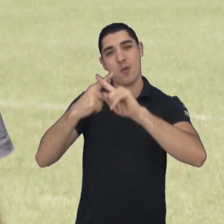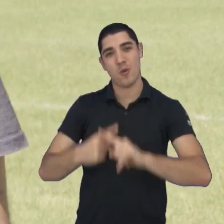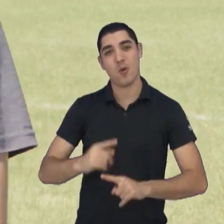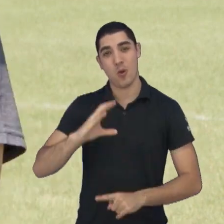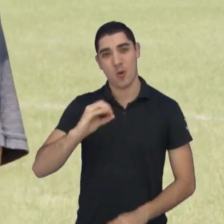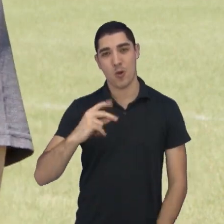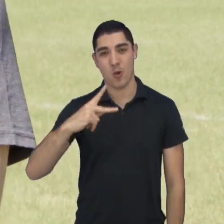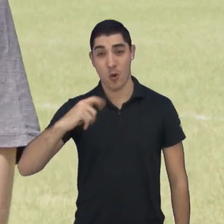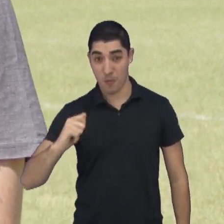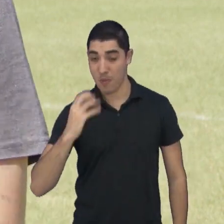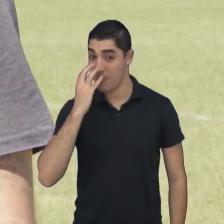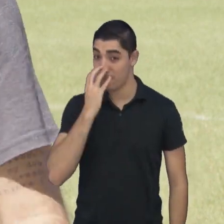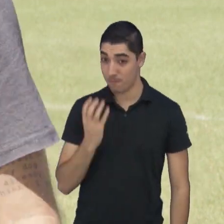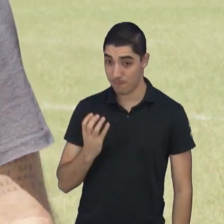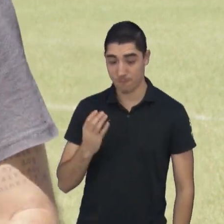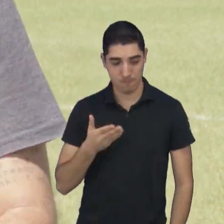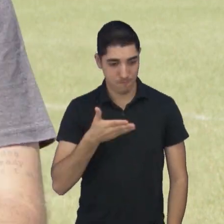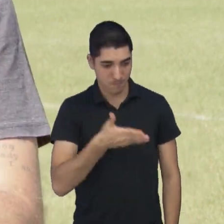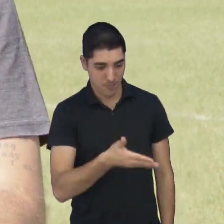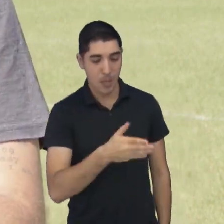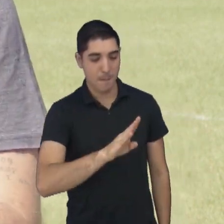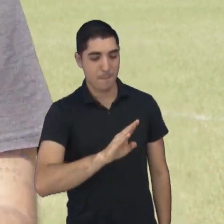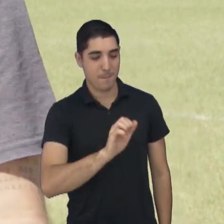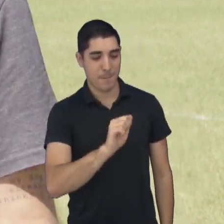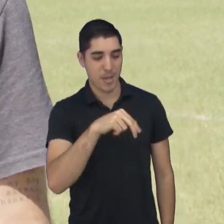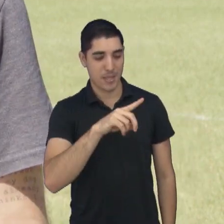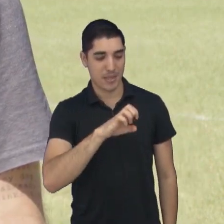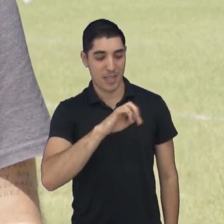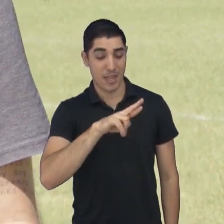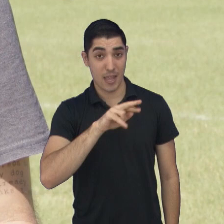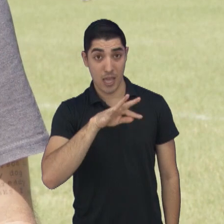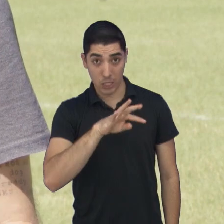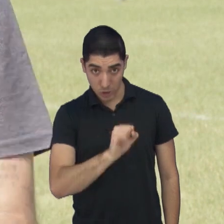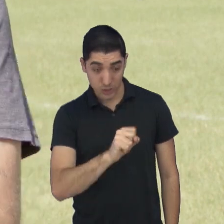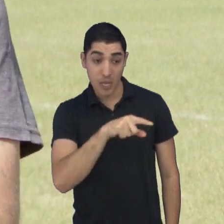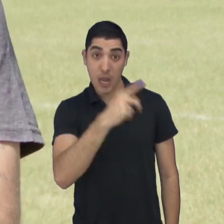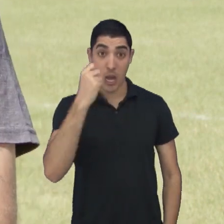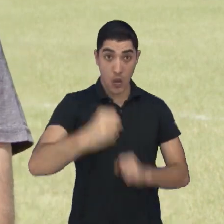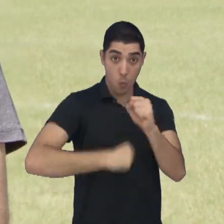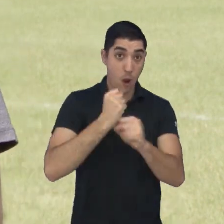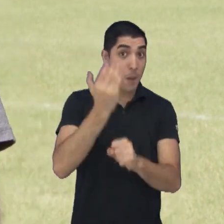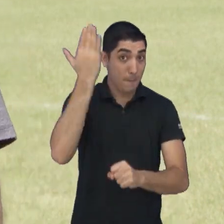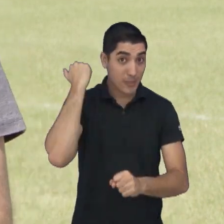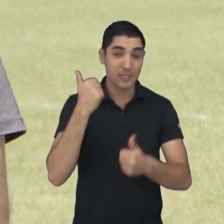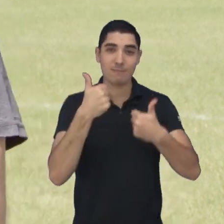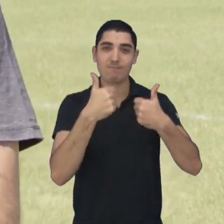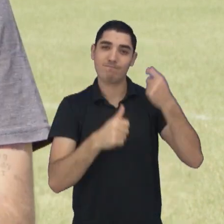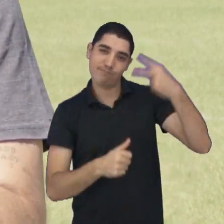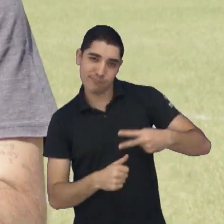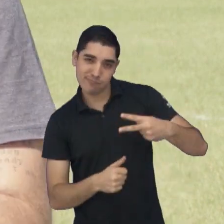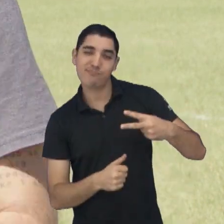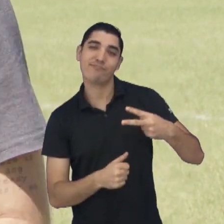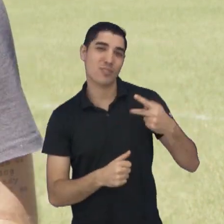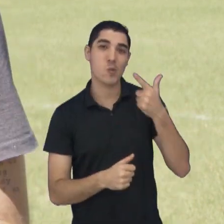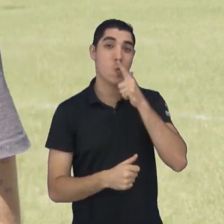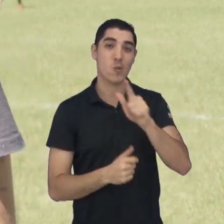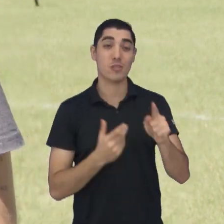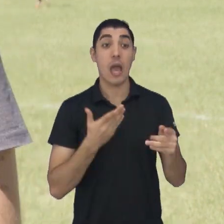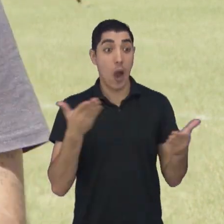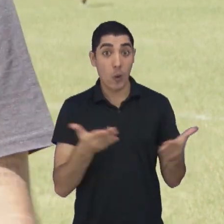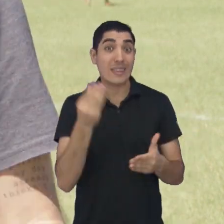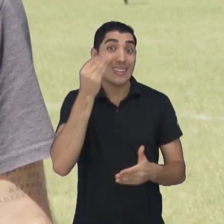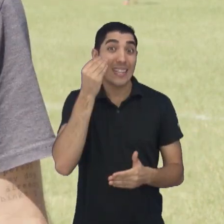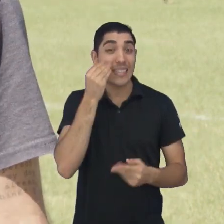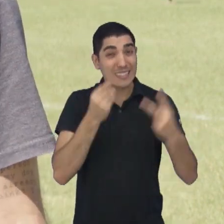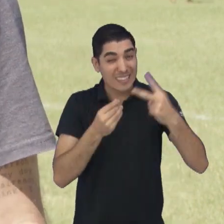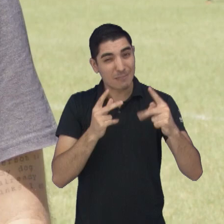Capivara. De um lado, o Bandeirantes, que o ano passado foi vice-campeão, chega à sua 3ª final e tenta o seu 2º título.